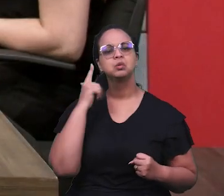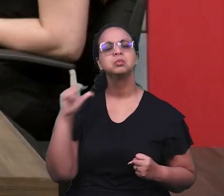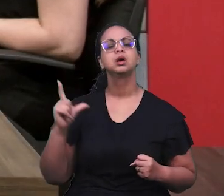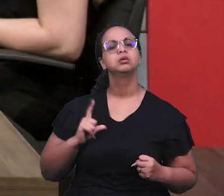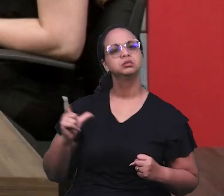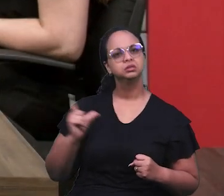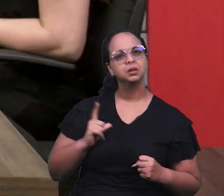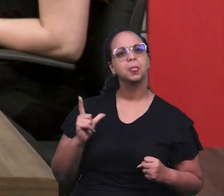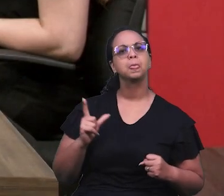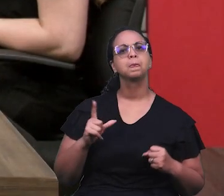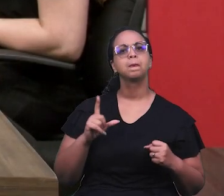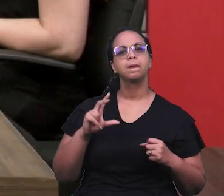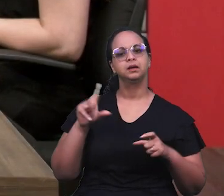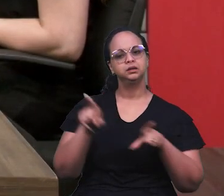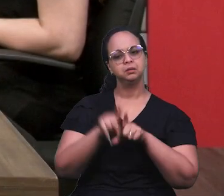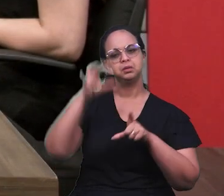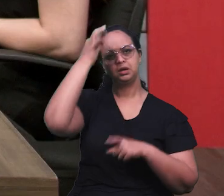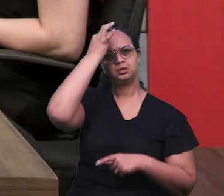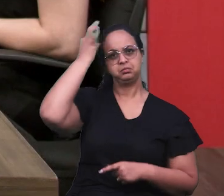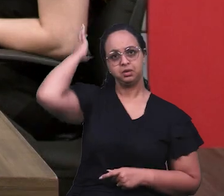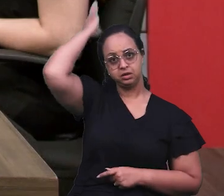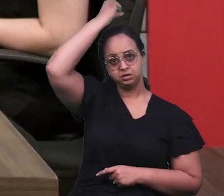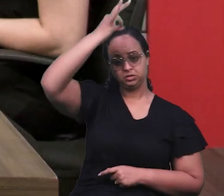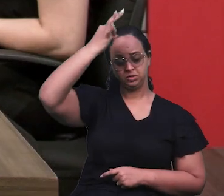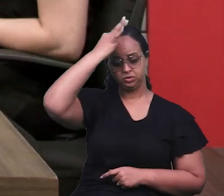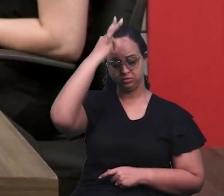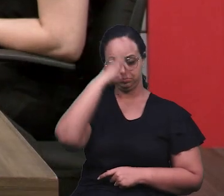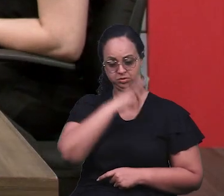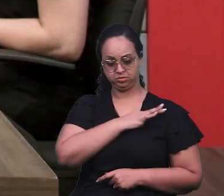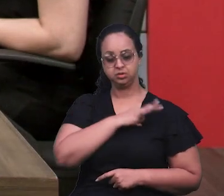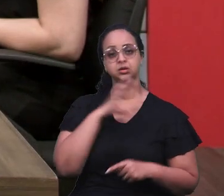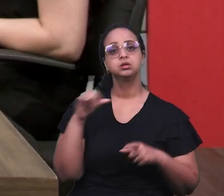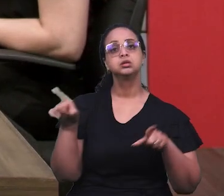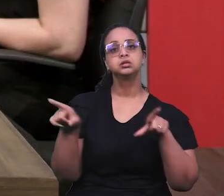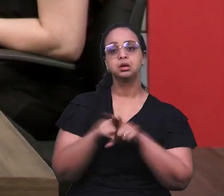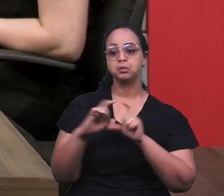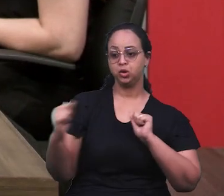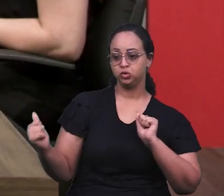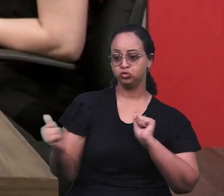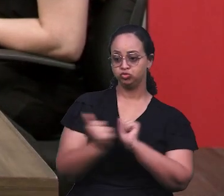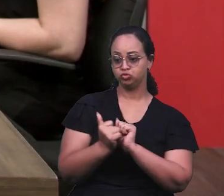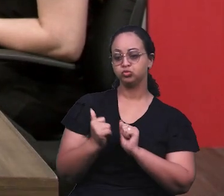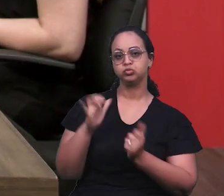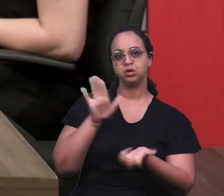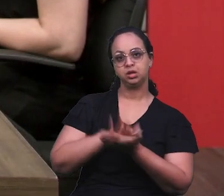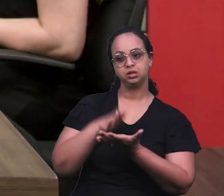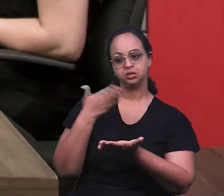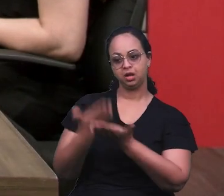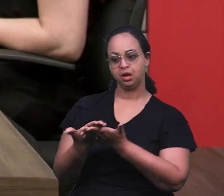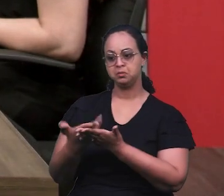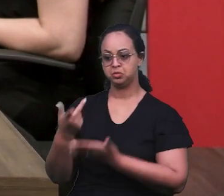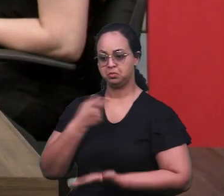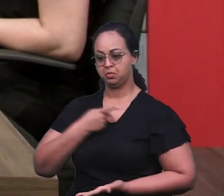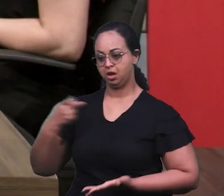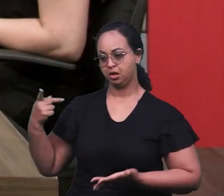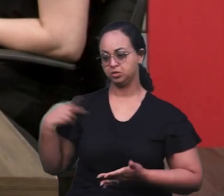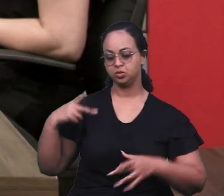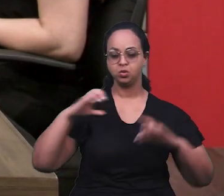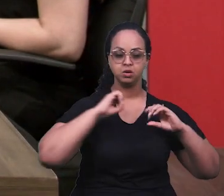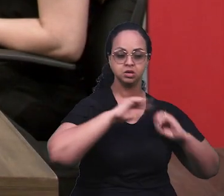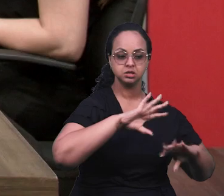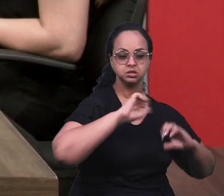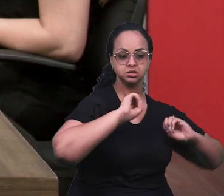sobre o batismo, até o batismo com o Espírito Santo, mas da importância que é um intérprete juntamente com o pastor, está ali